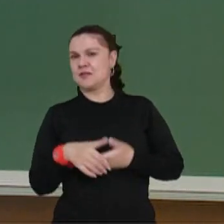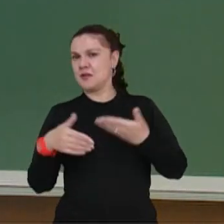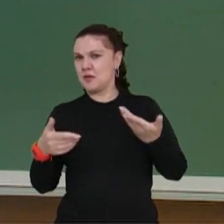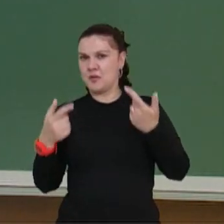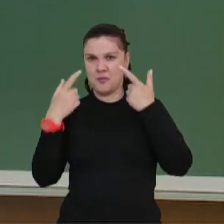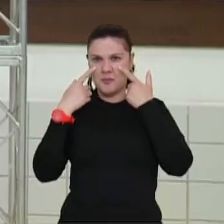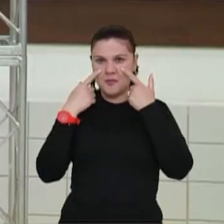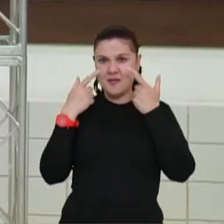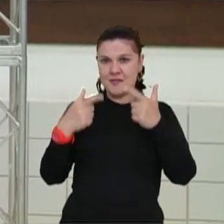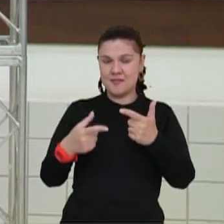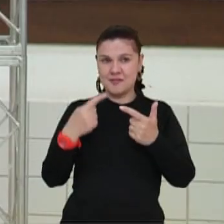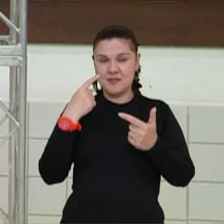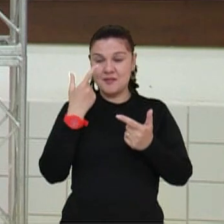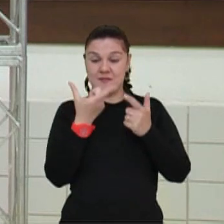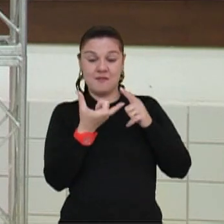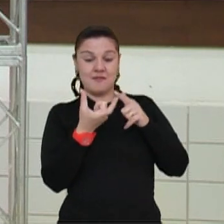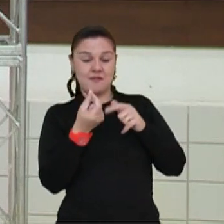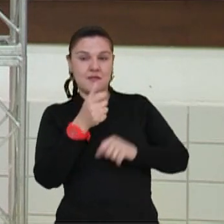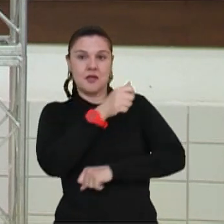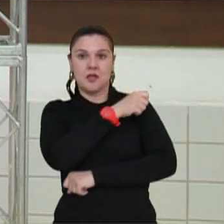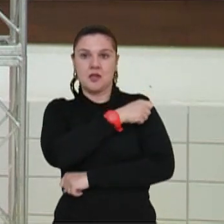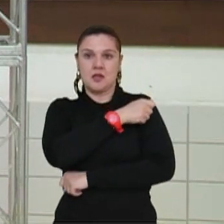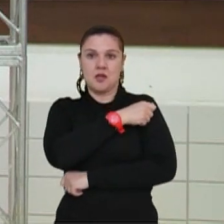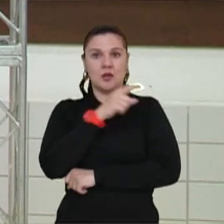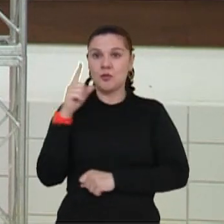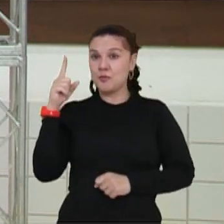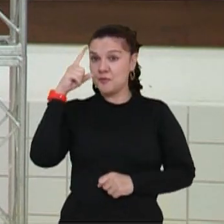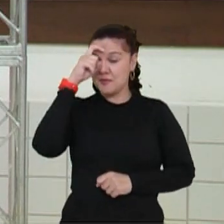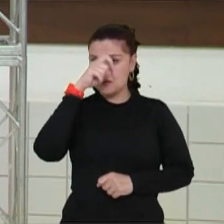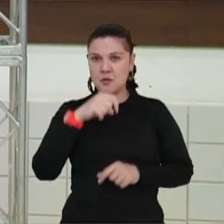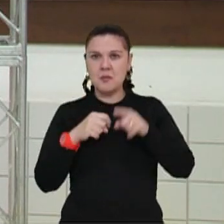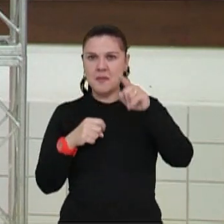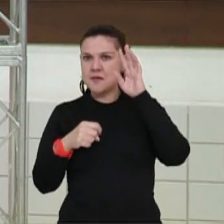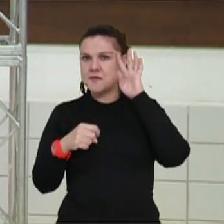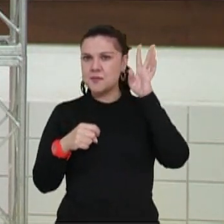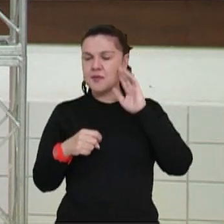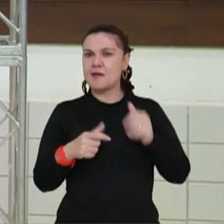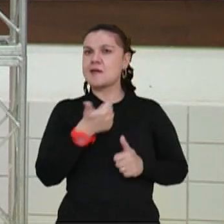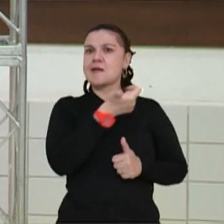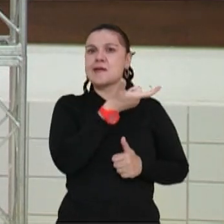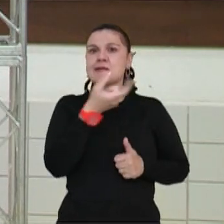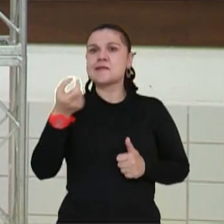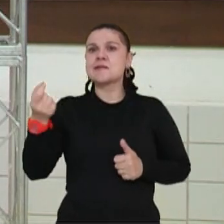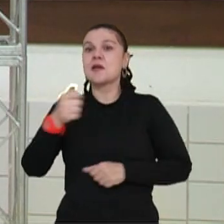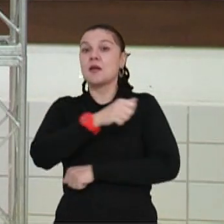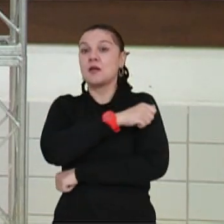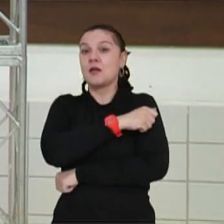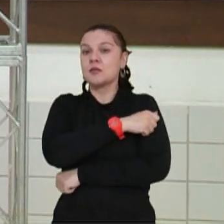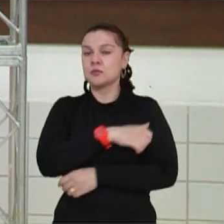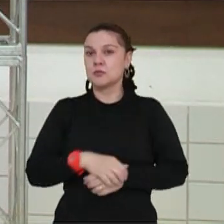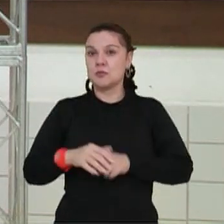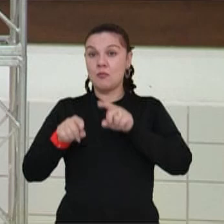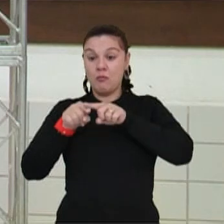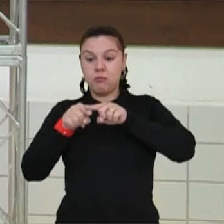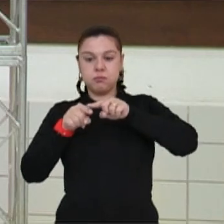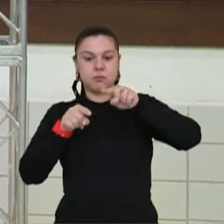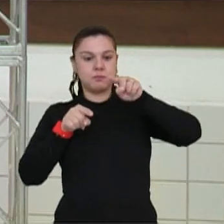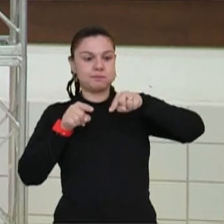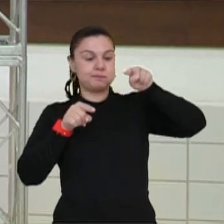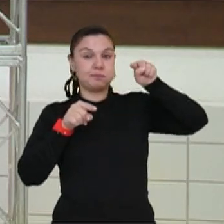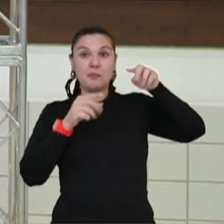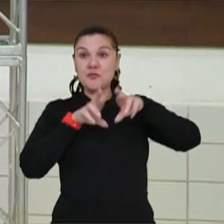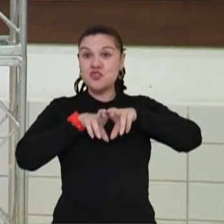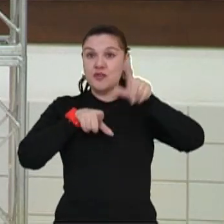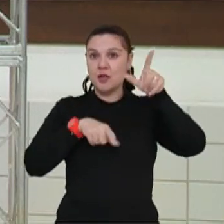Para 20 alunos, não fica tão difícil fazer a pesquisa. Mas e se eu pesquisasse 100 estudantes? Pensa na quantidade de gente que tem na tua escola.